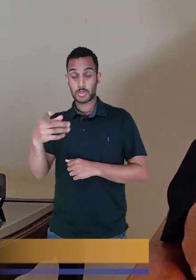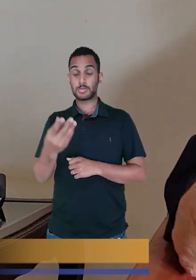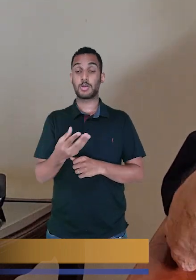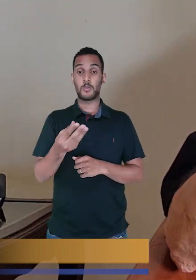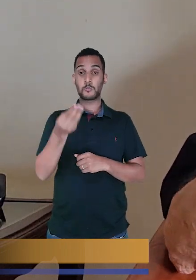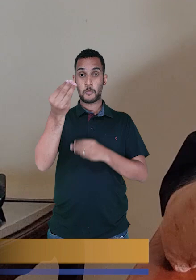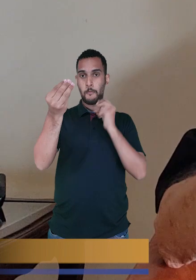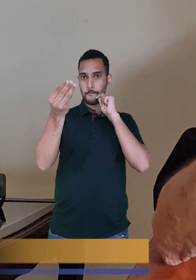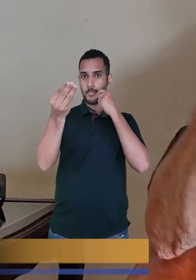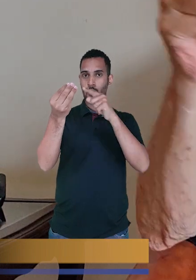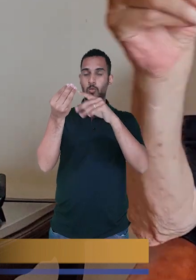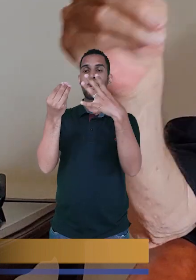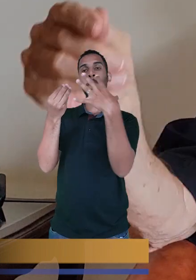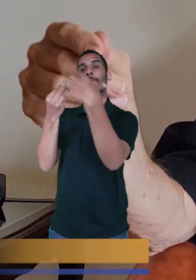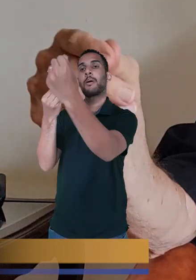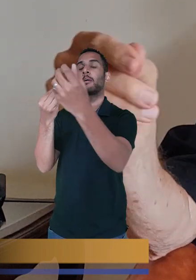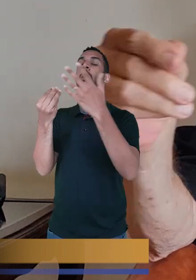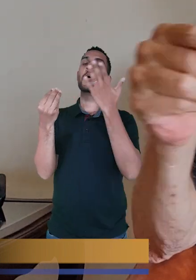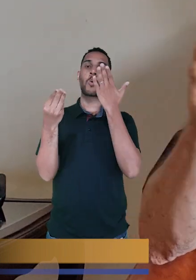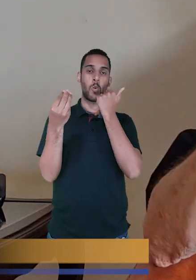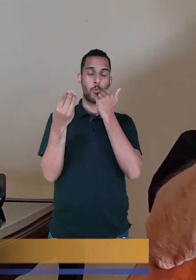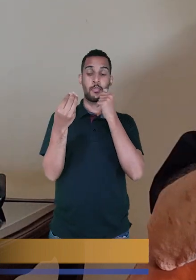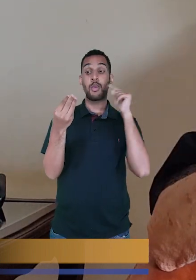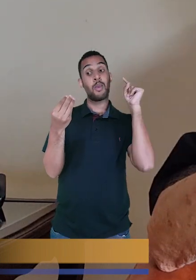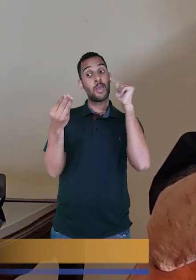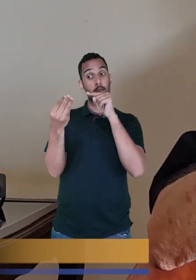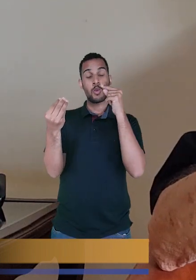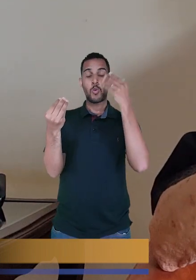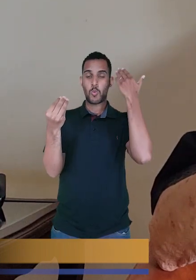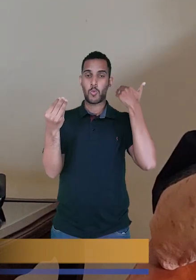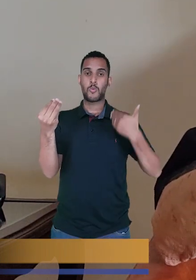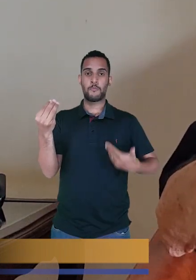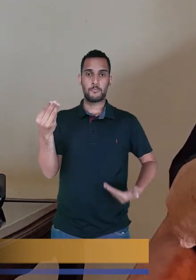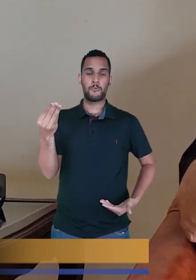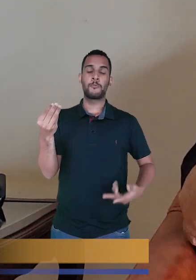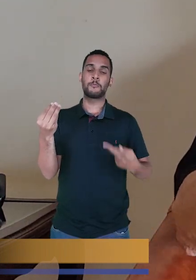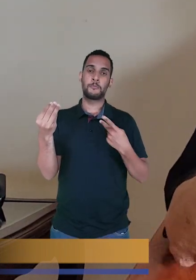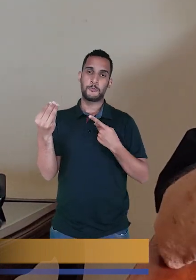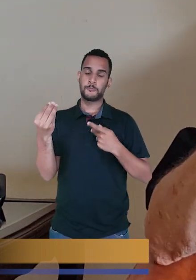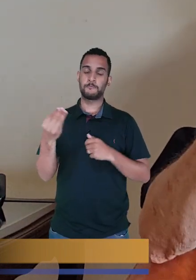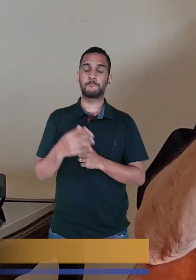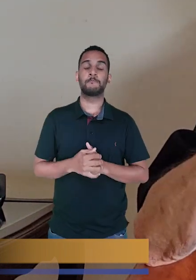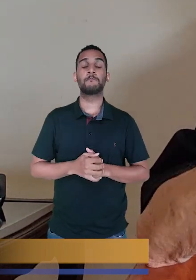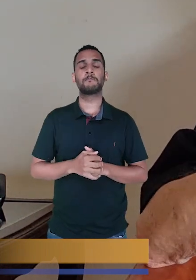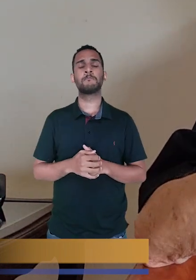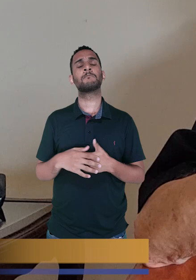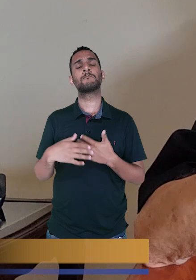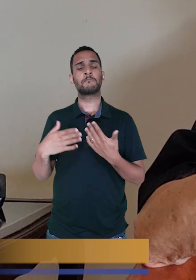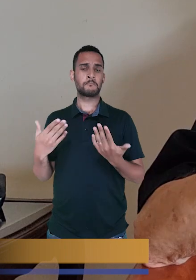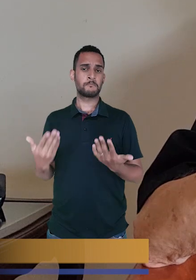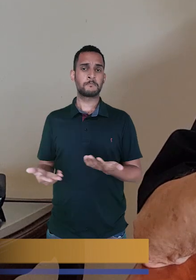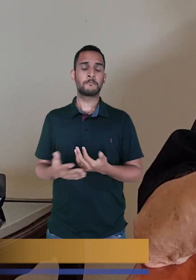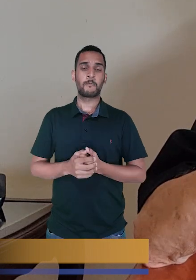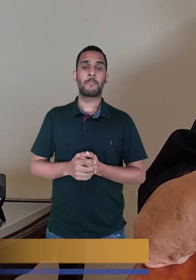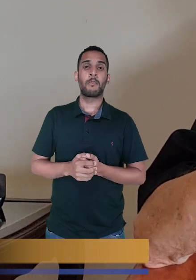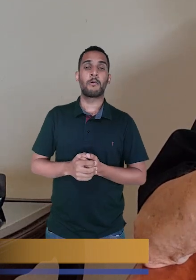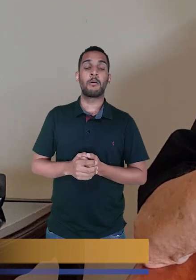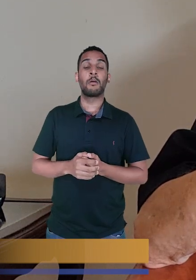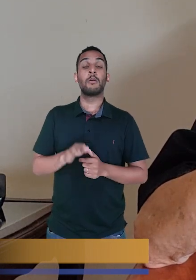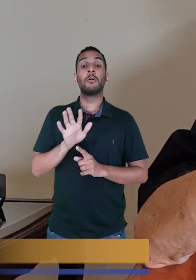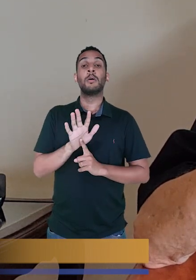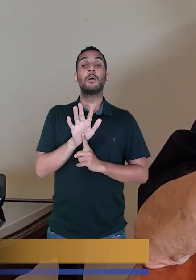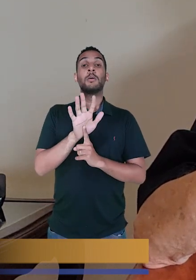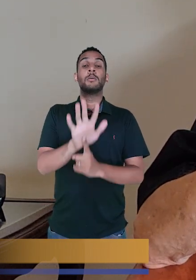foi tomai e comei, é meu corpo. E